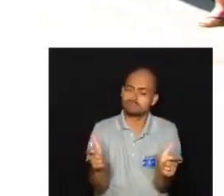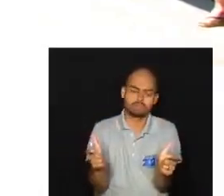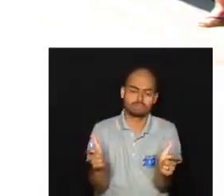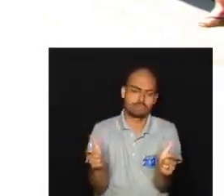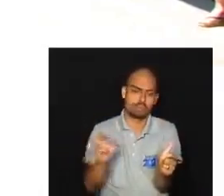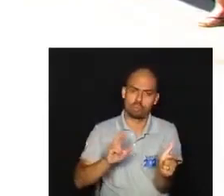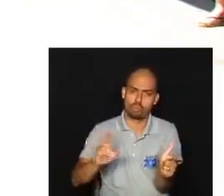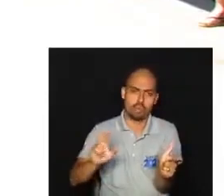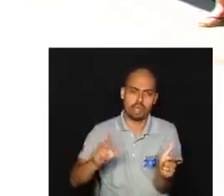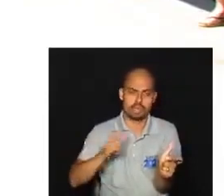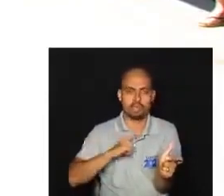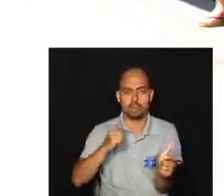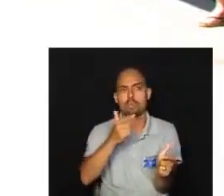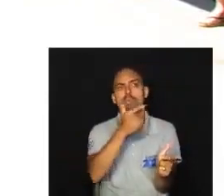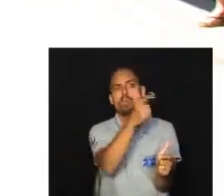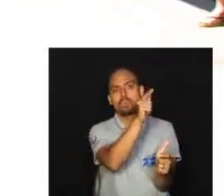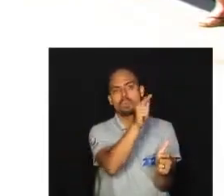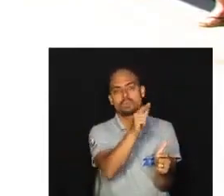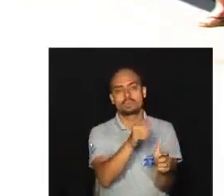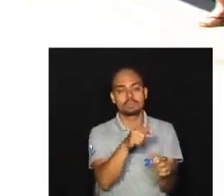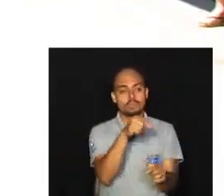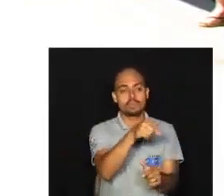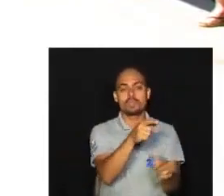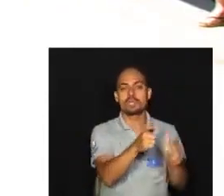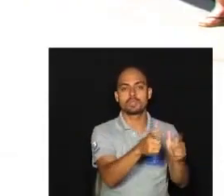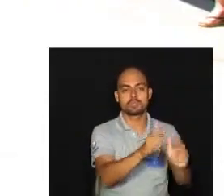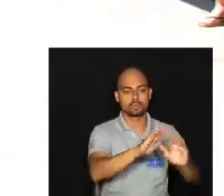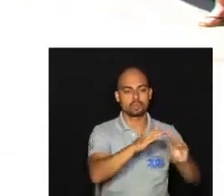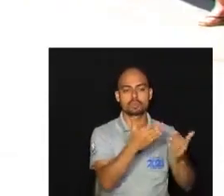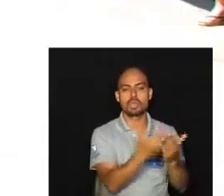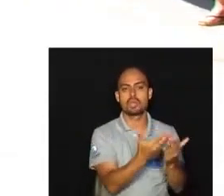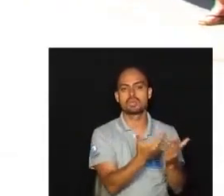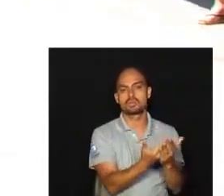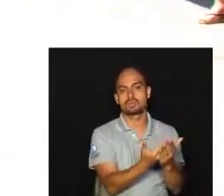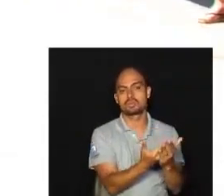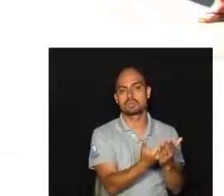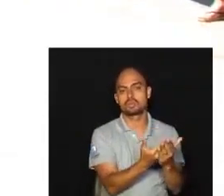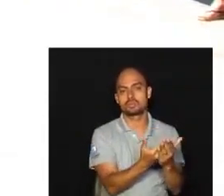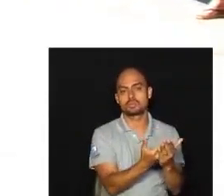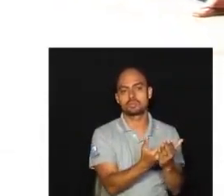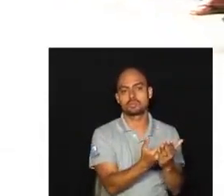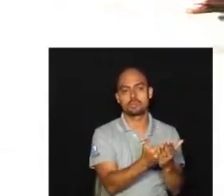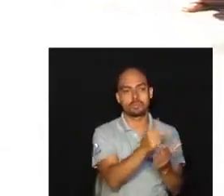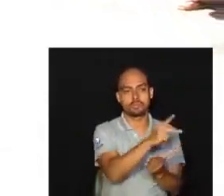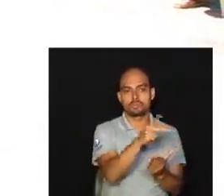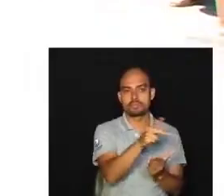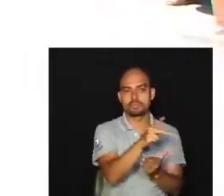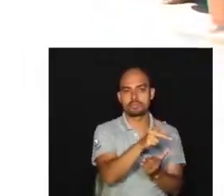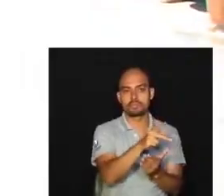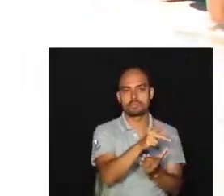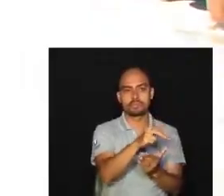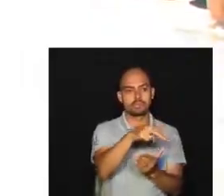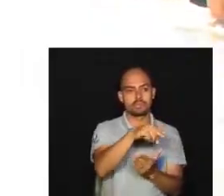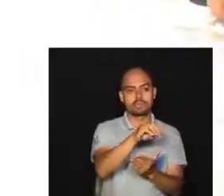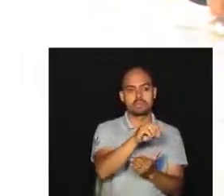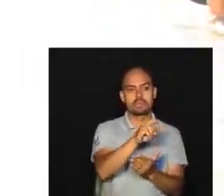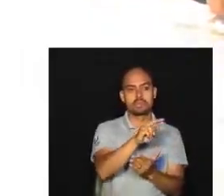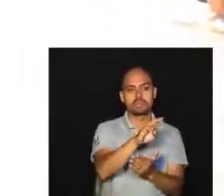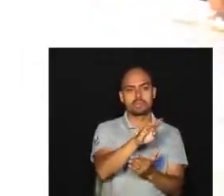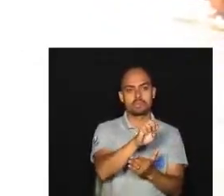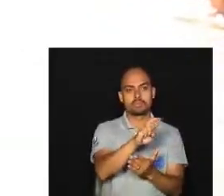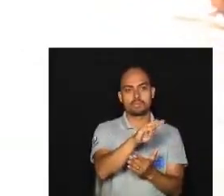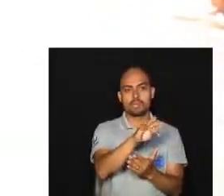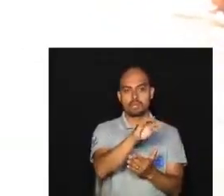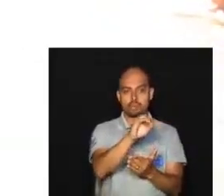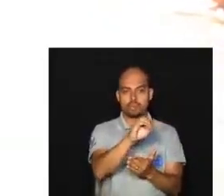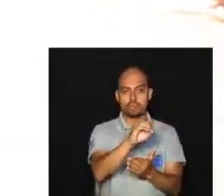zona 379. O maior local da zona 379 é a escola Professor Norberto de Souza Pinto, que